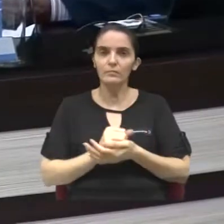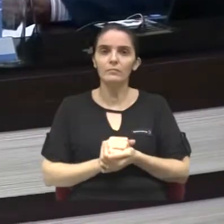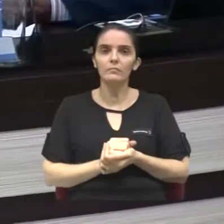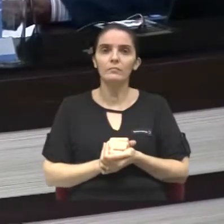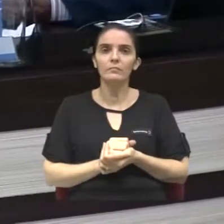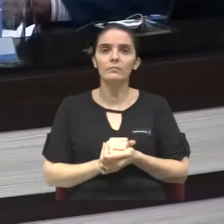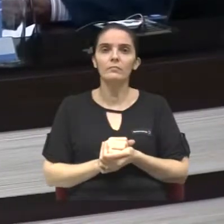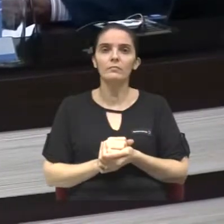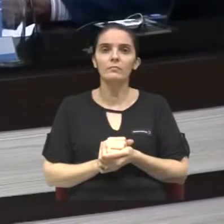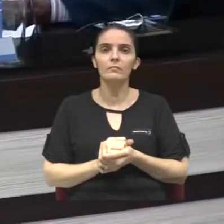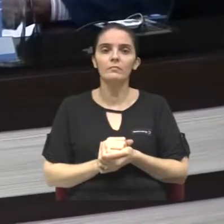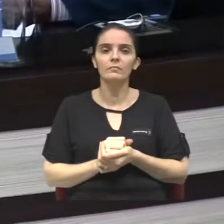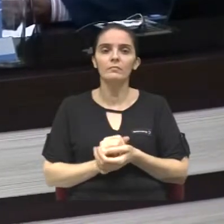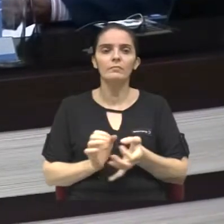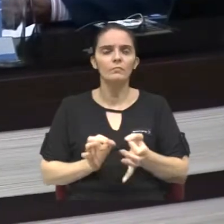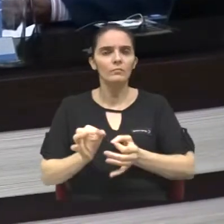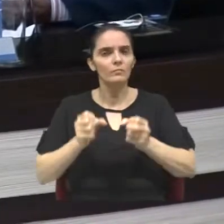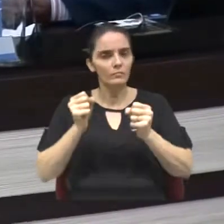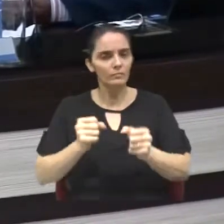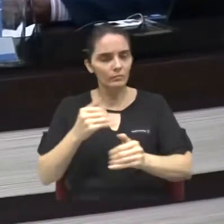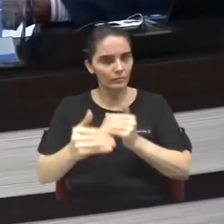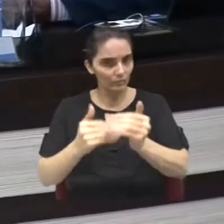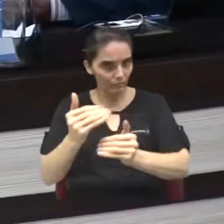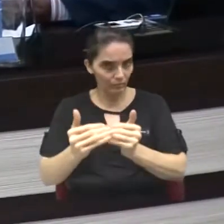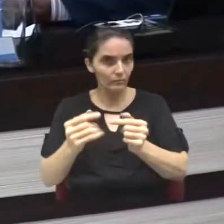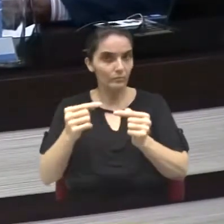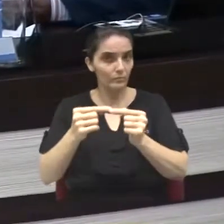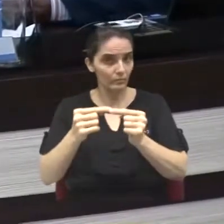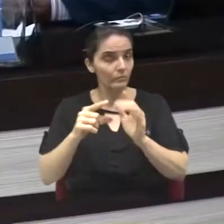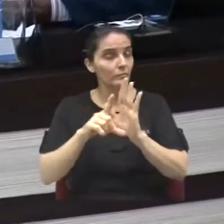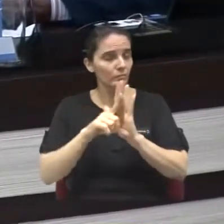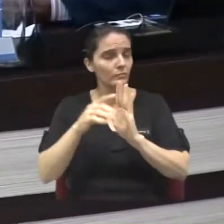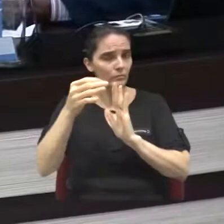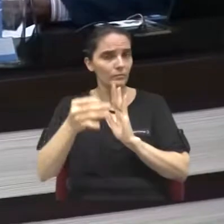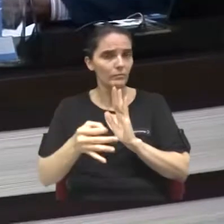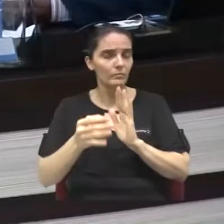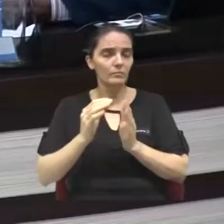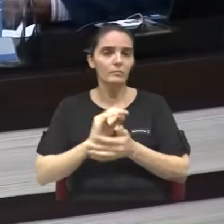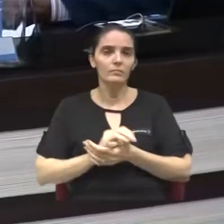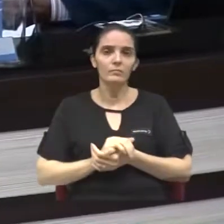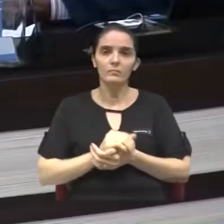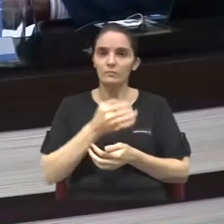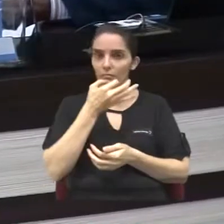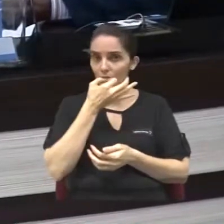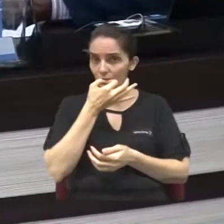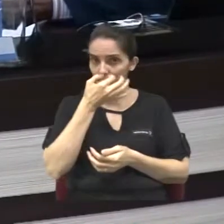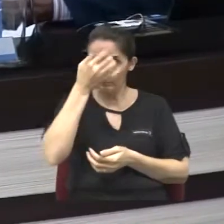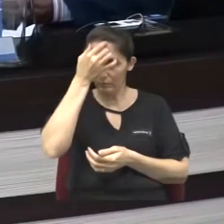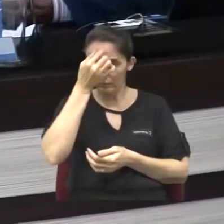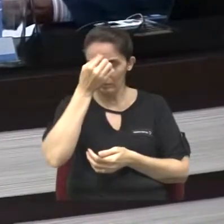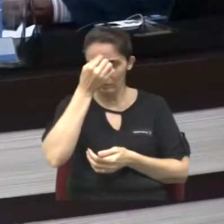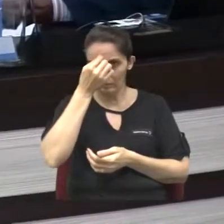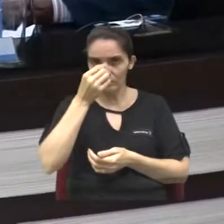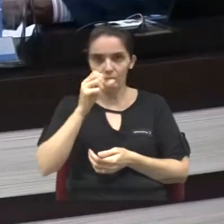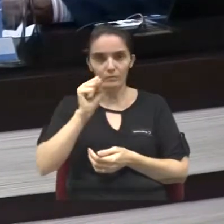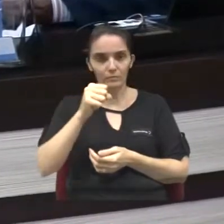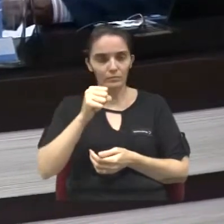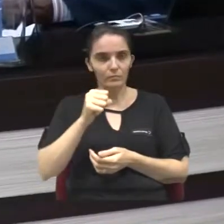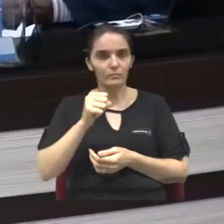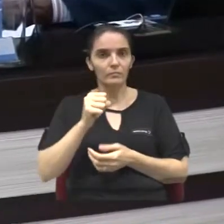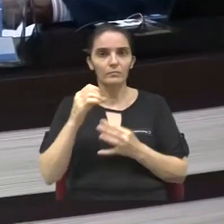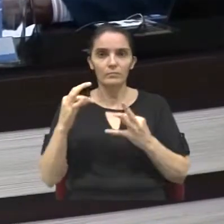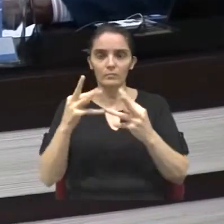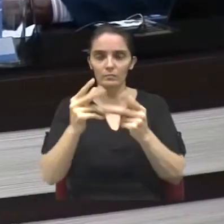e a matéria pode prosperar, sendo legal e constitucional. É o meu parecer favorável para ser